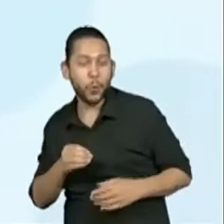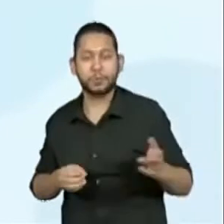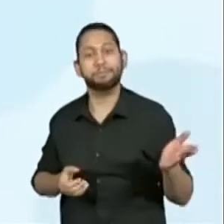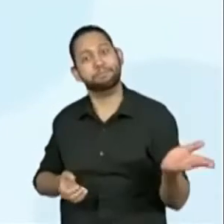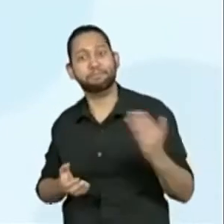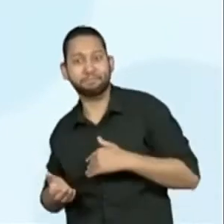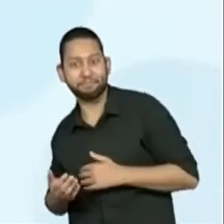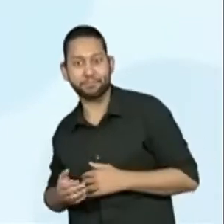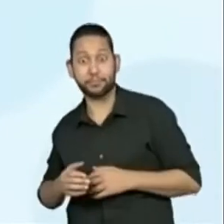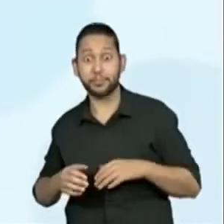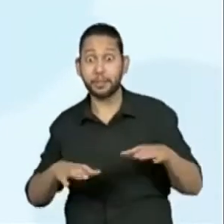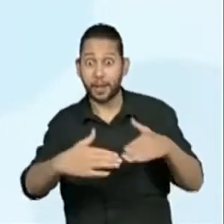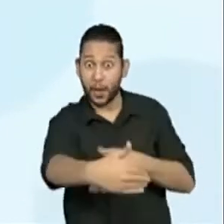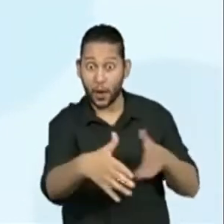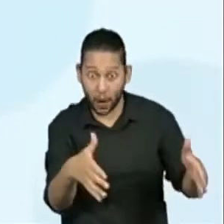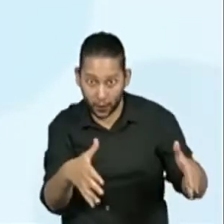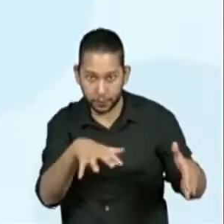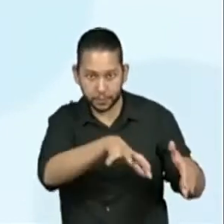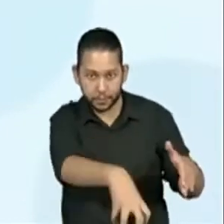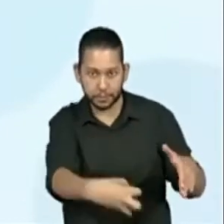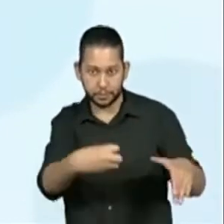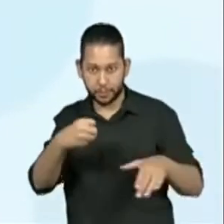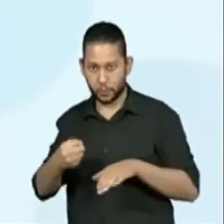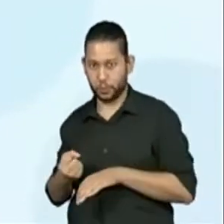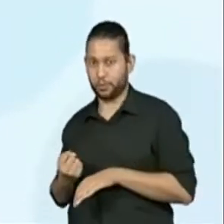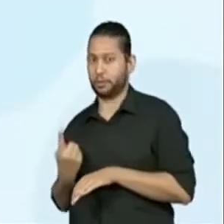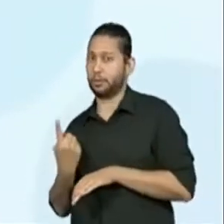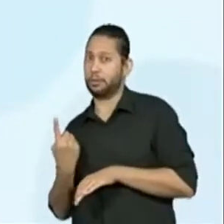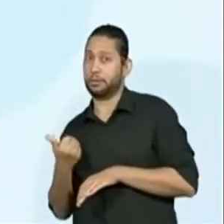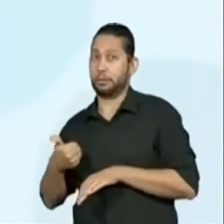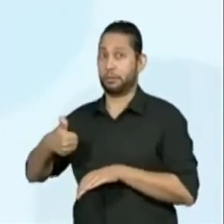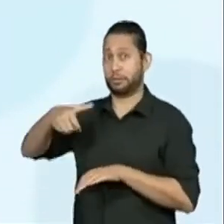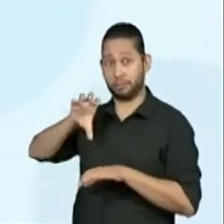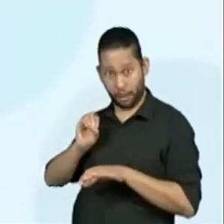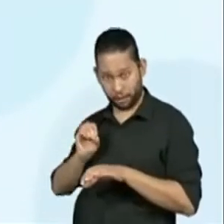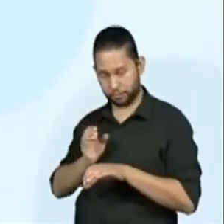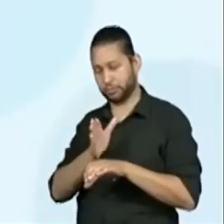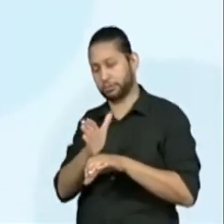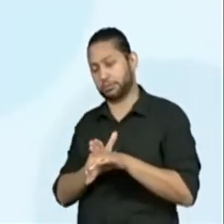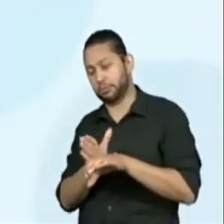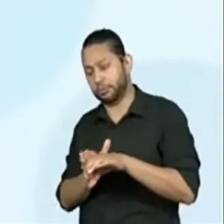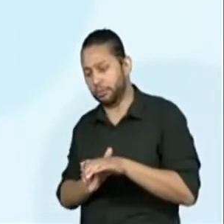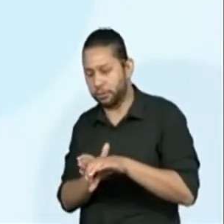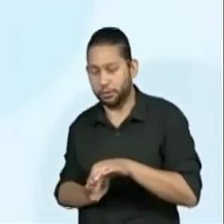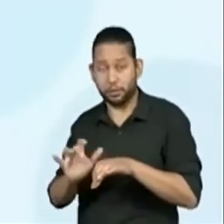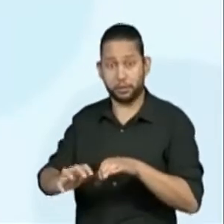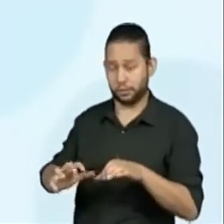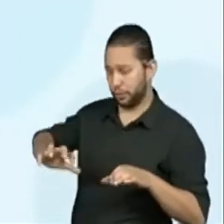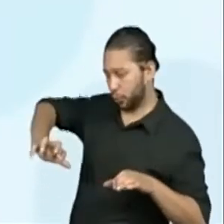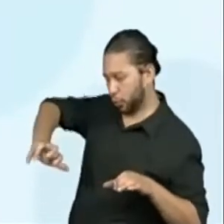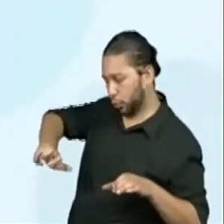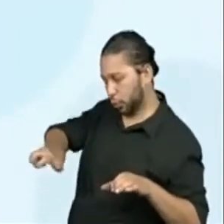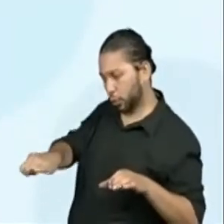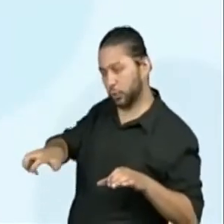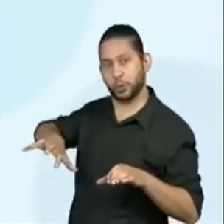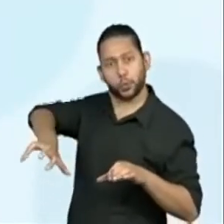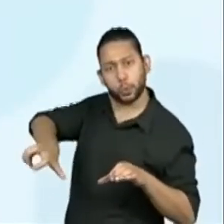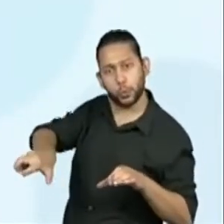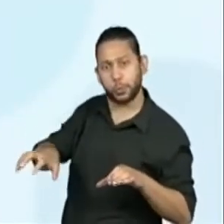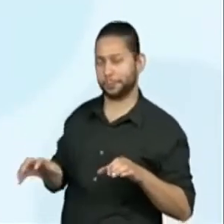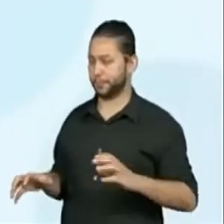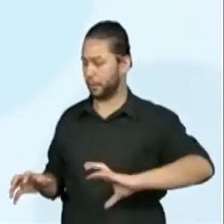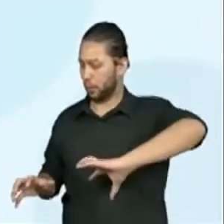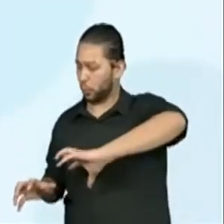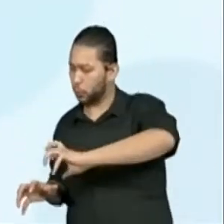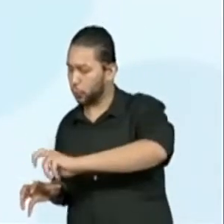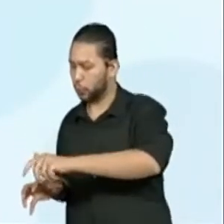são as informações relevantes na sua situação problema tá então tia Sandra e as Crianças colheram laranjas é todo